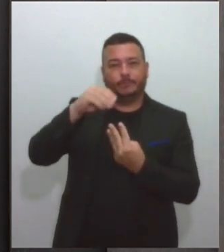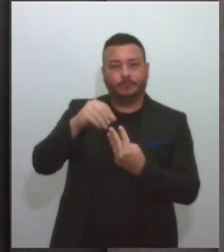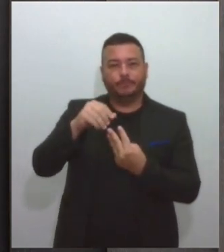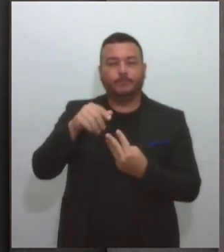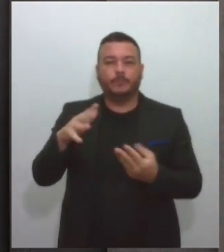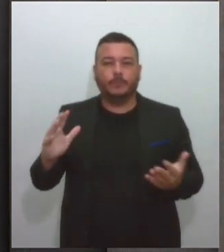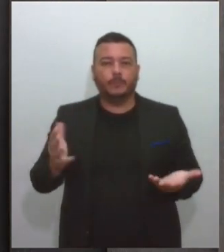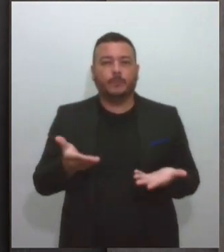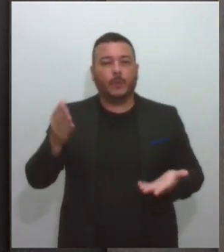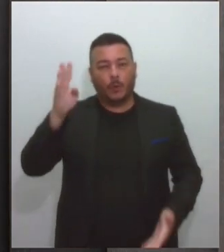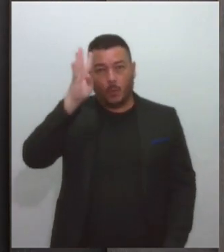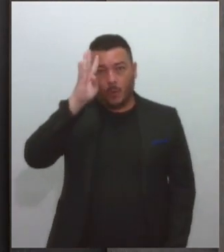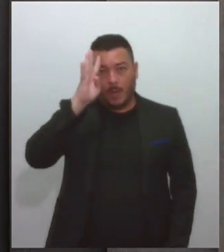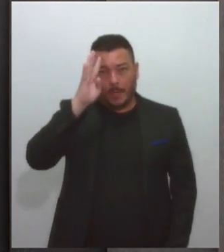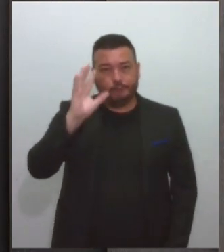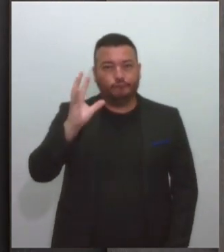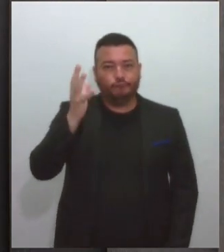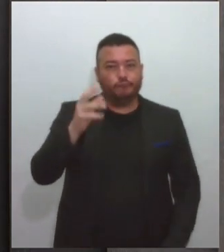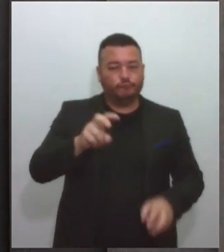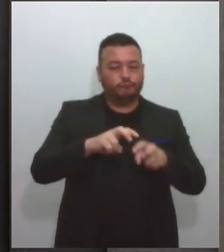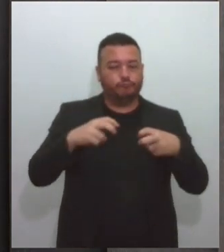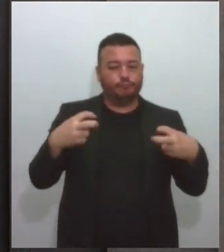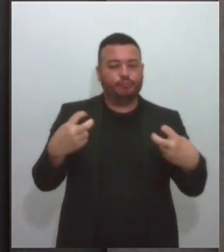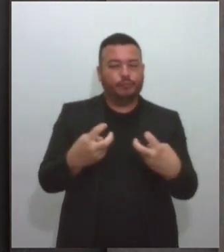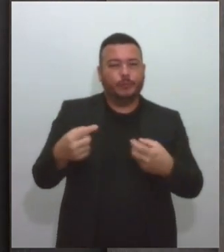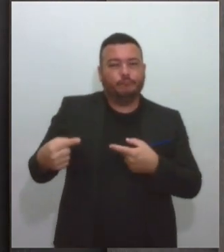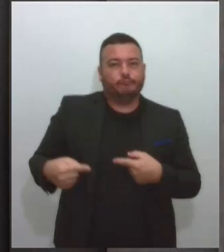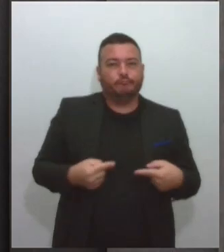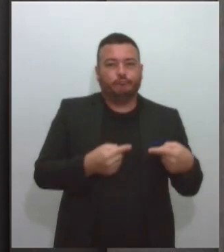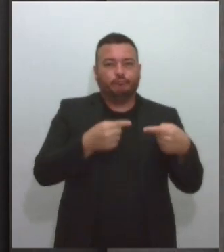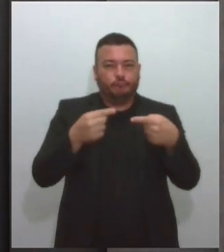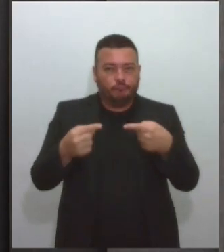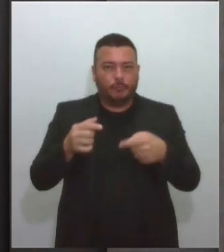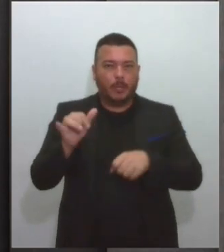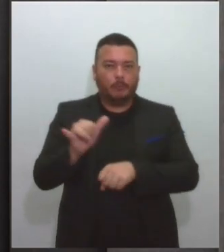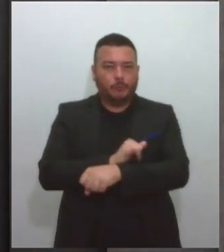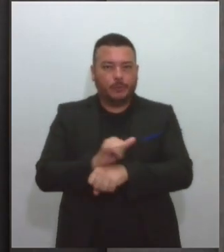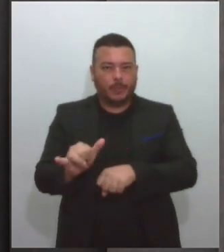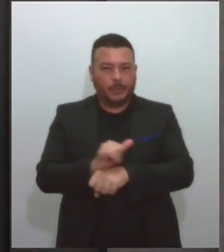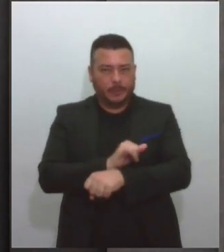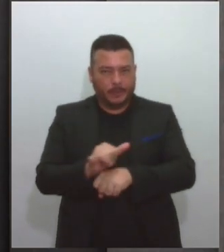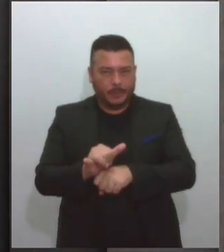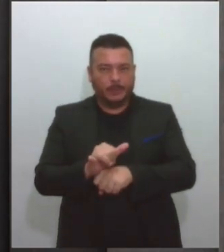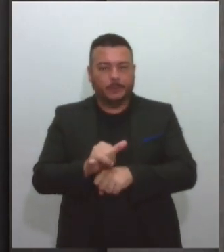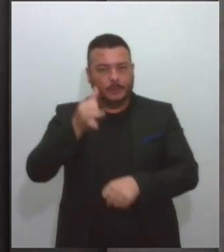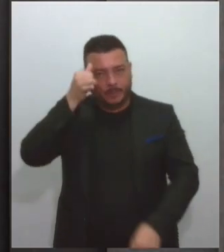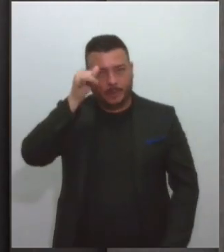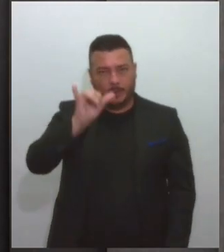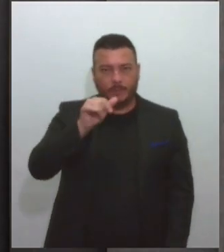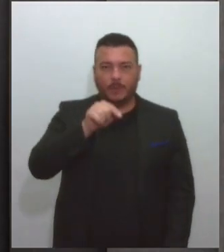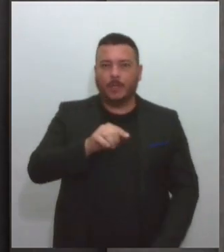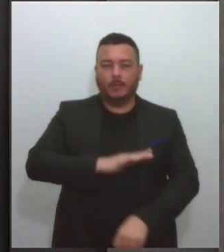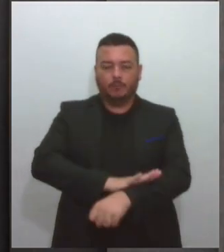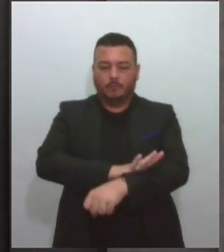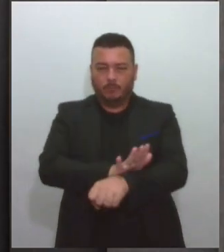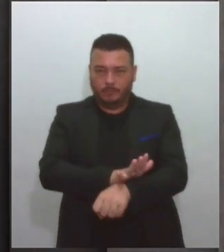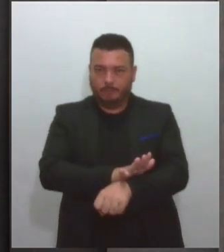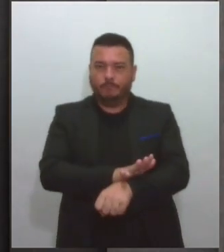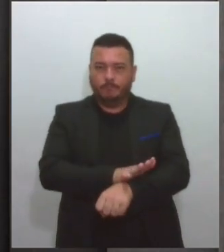quarta-feira uma roda de conversa sobre estratégias de combate ao racismo nos